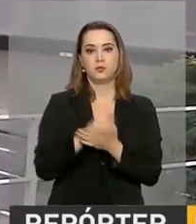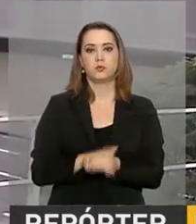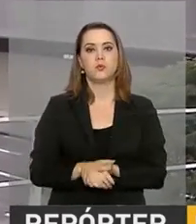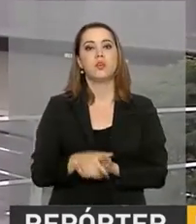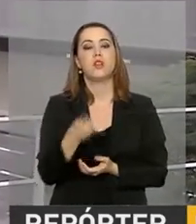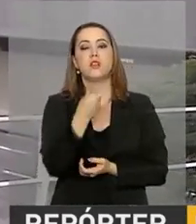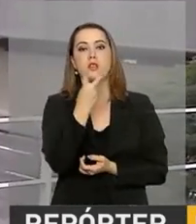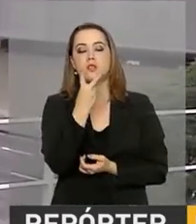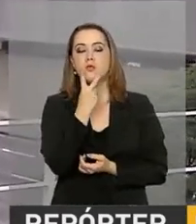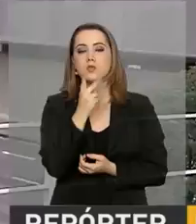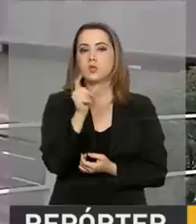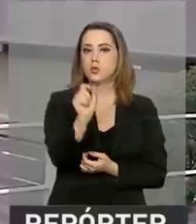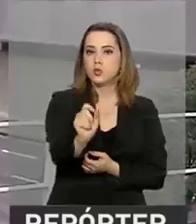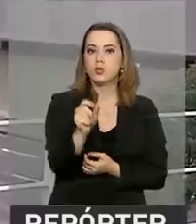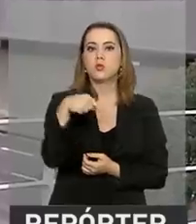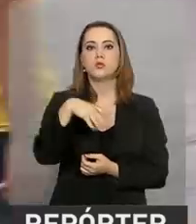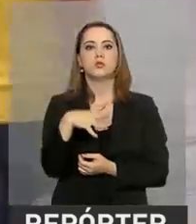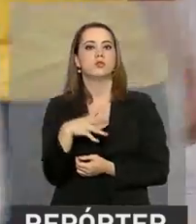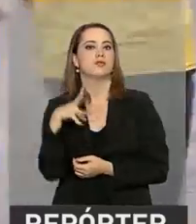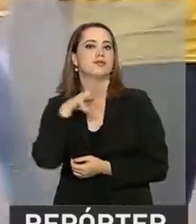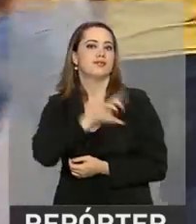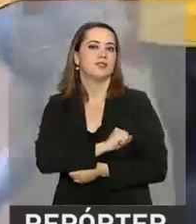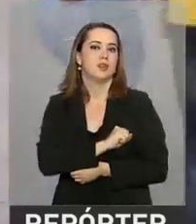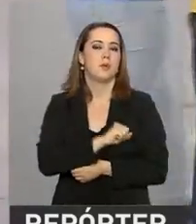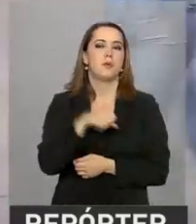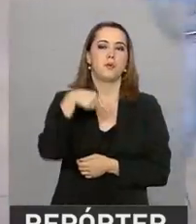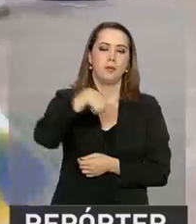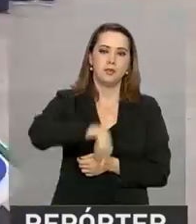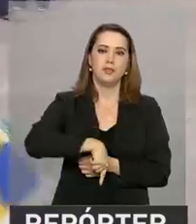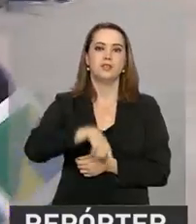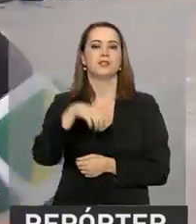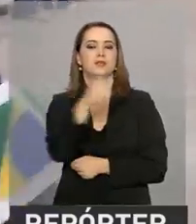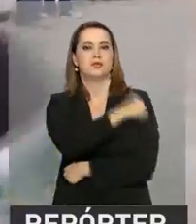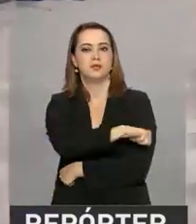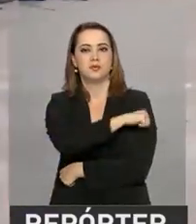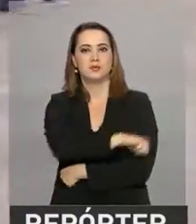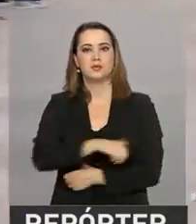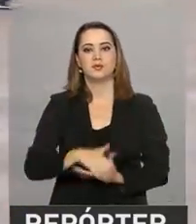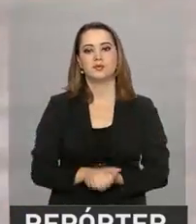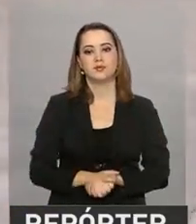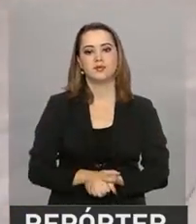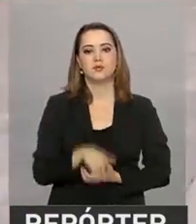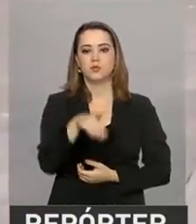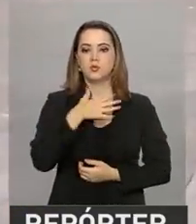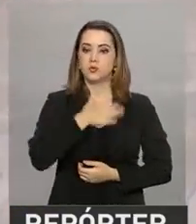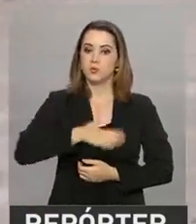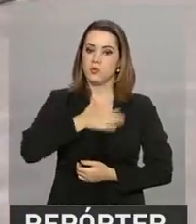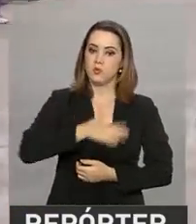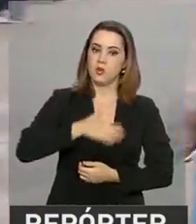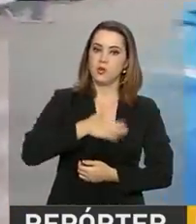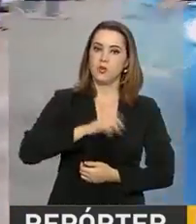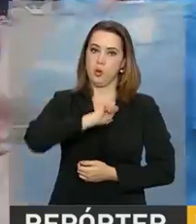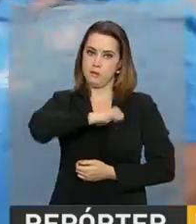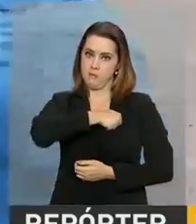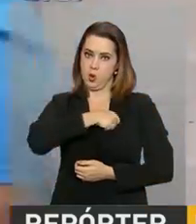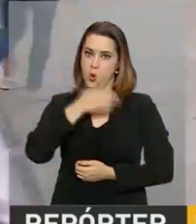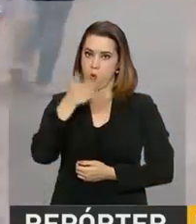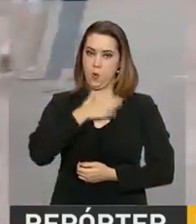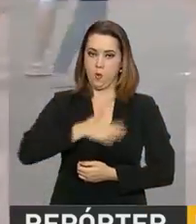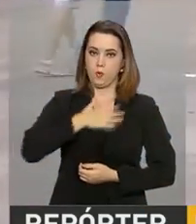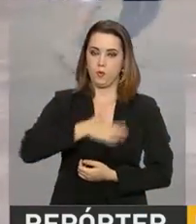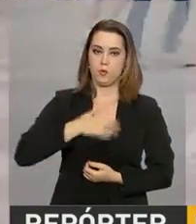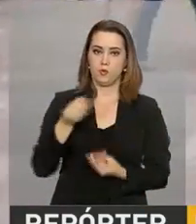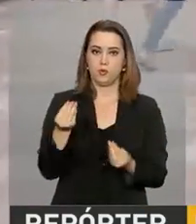Vitória e estou adorando a experiência de estar no Rio. E do mundo também, esse espanhol gostou do que viu. Eu gostei muito, eu